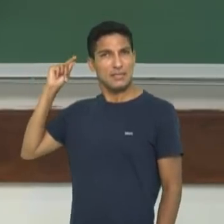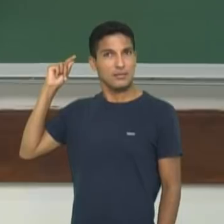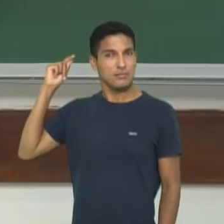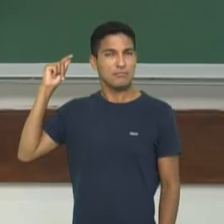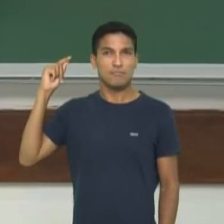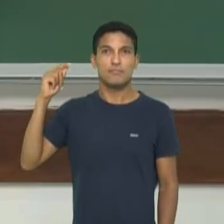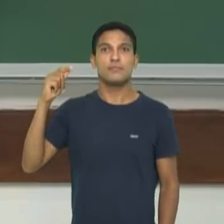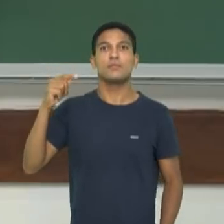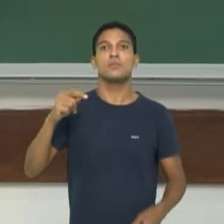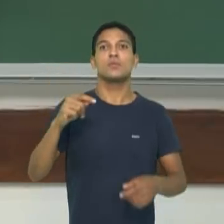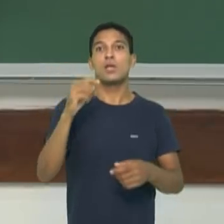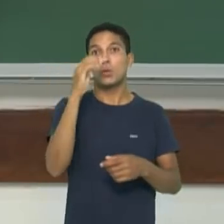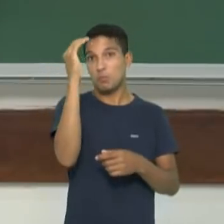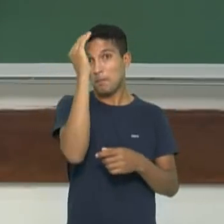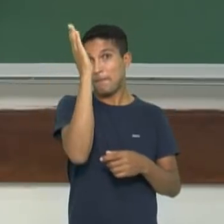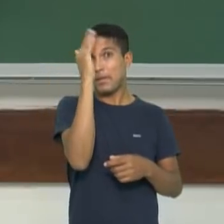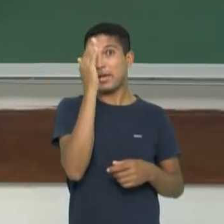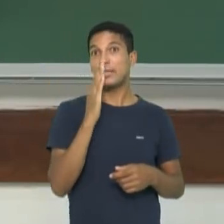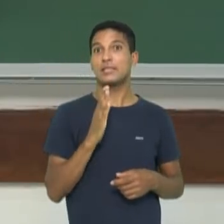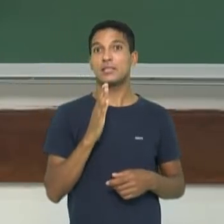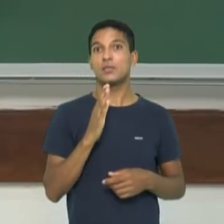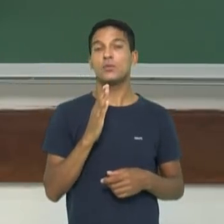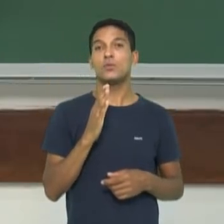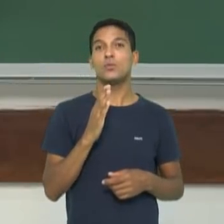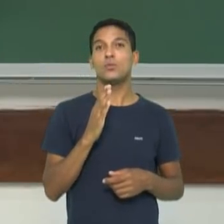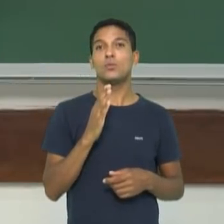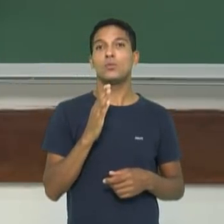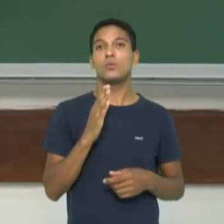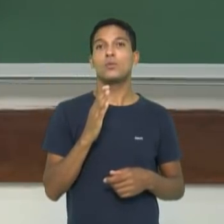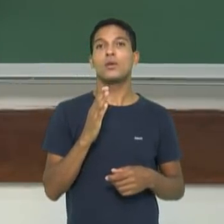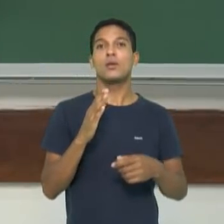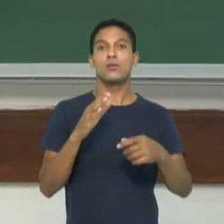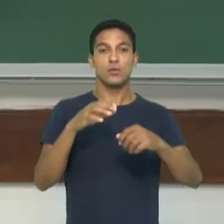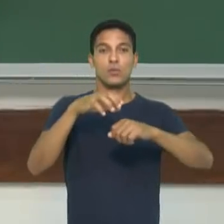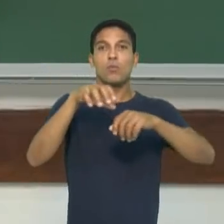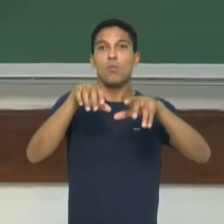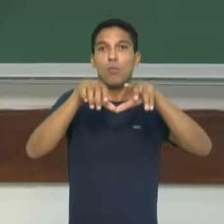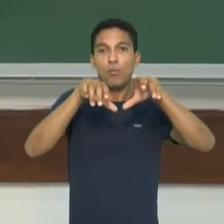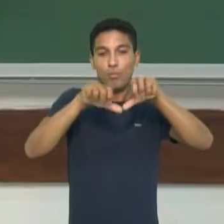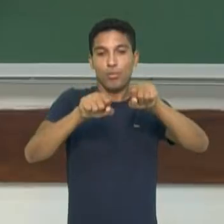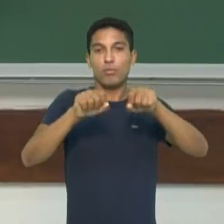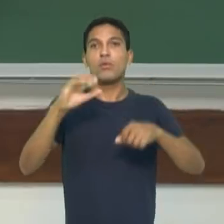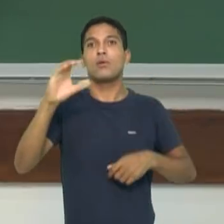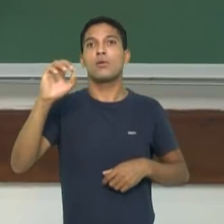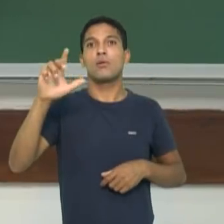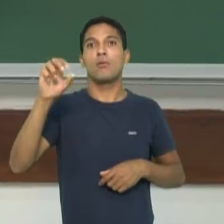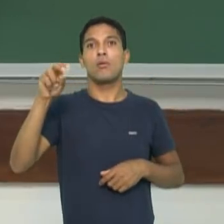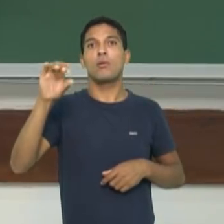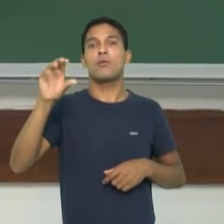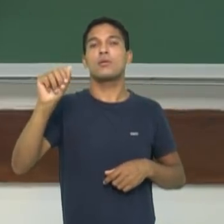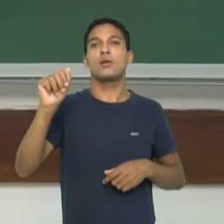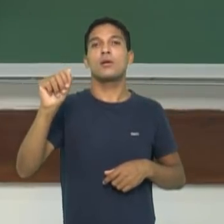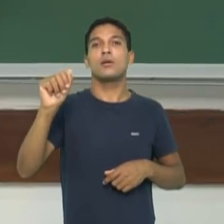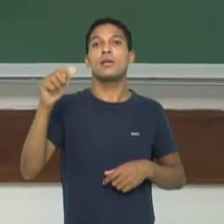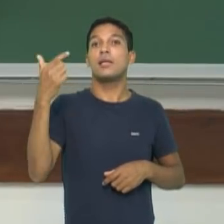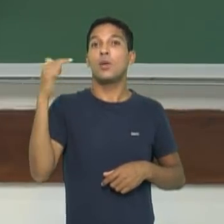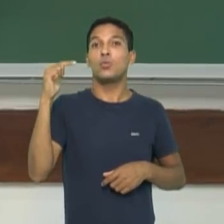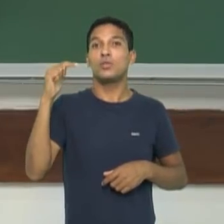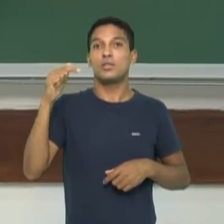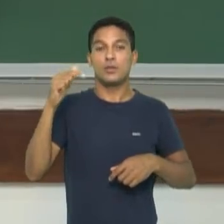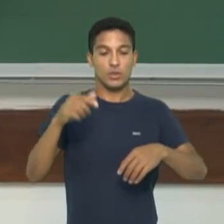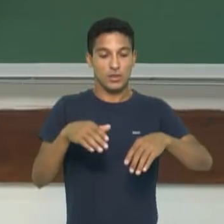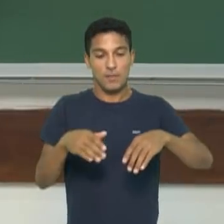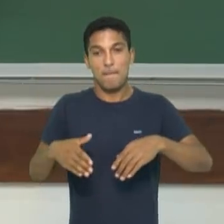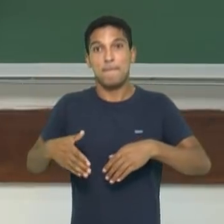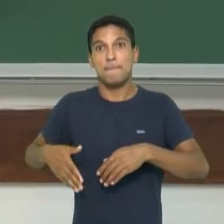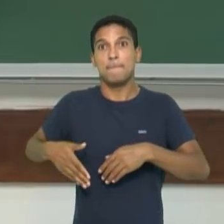moedas. Então existiam bolsinhos nessa guaiaca, nesse cinto de couro, e ali eles colocavam o dinheiro, a